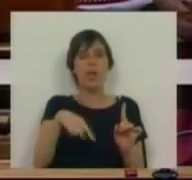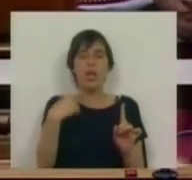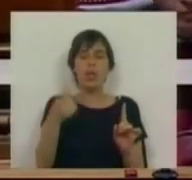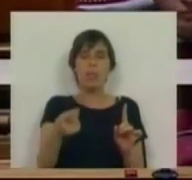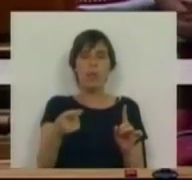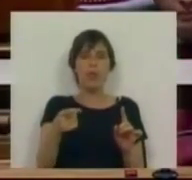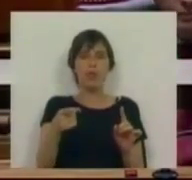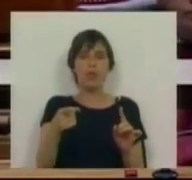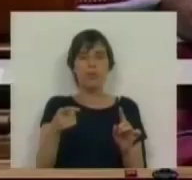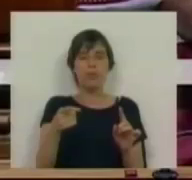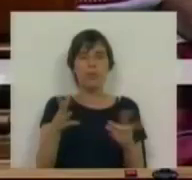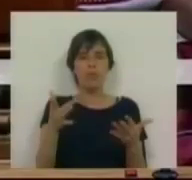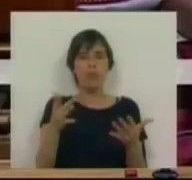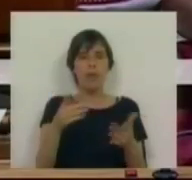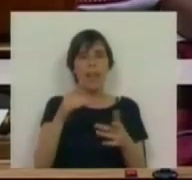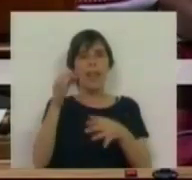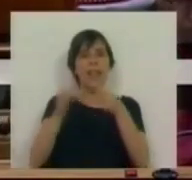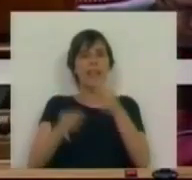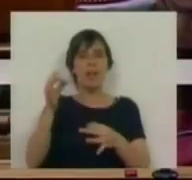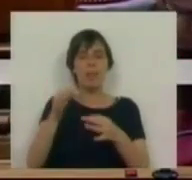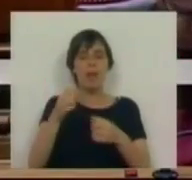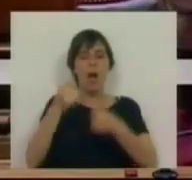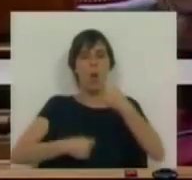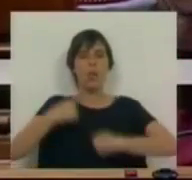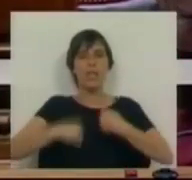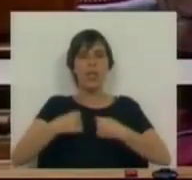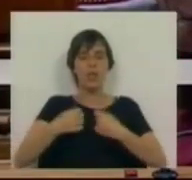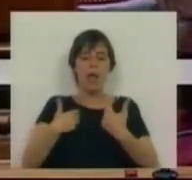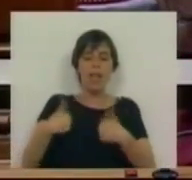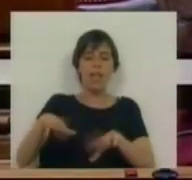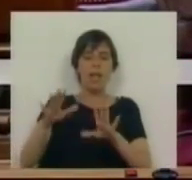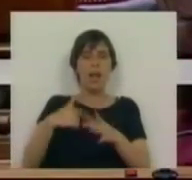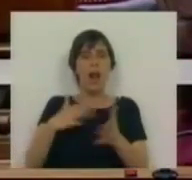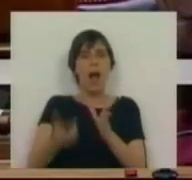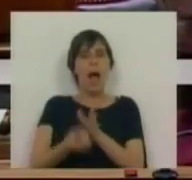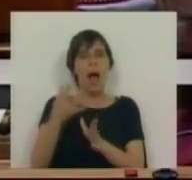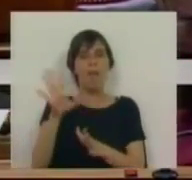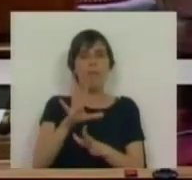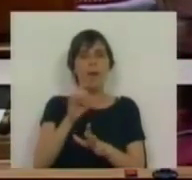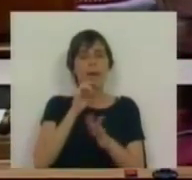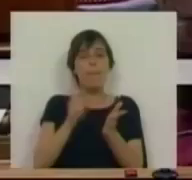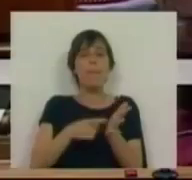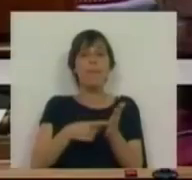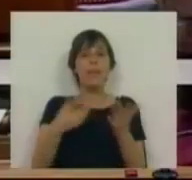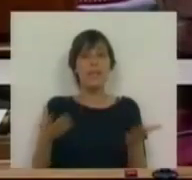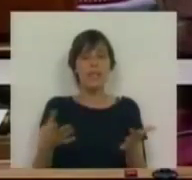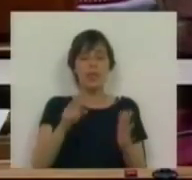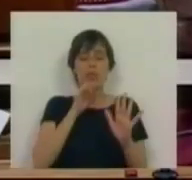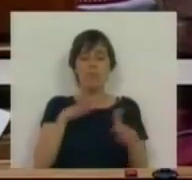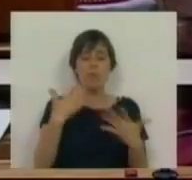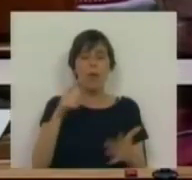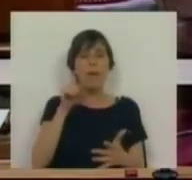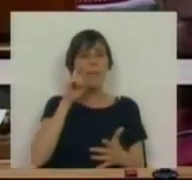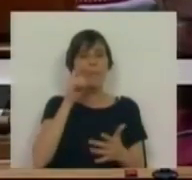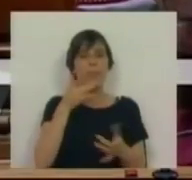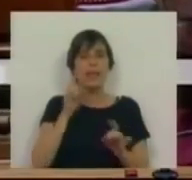em sede de tribunal, de contencioso, deixar de acionar os mecanismos que são necessários para poder